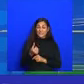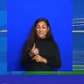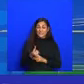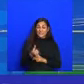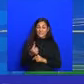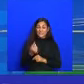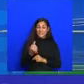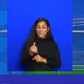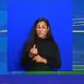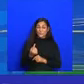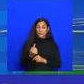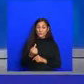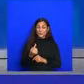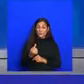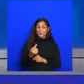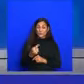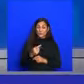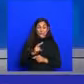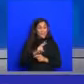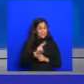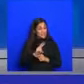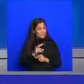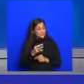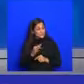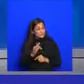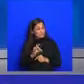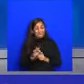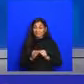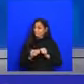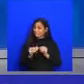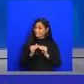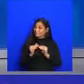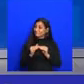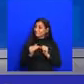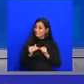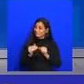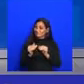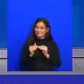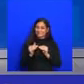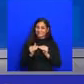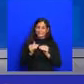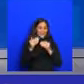e 61 auditores confirmam obrigado